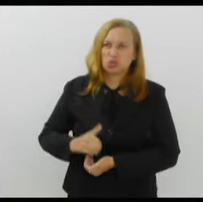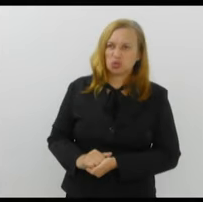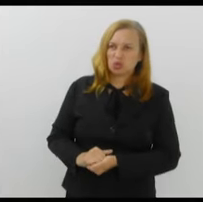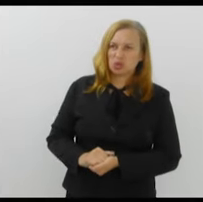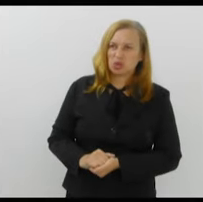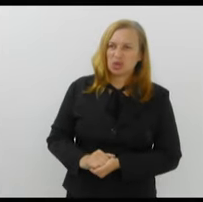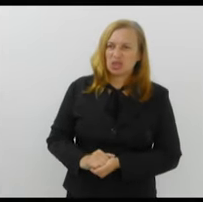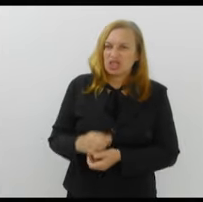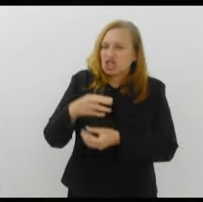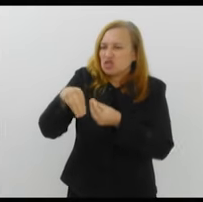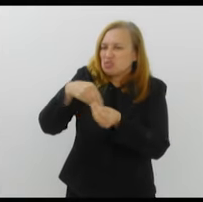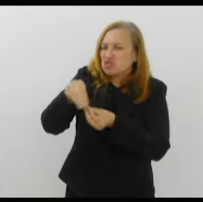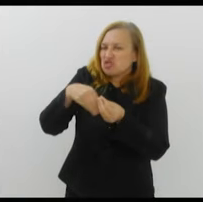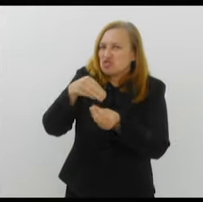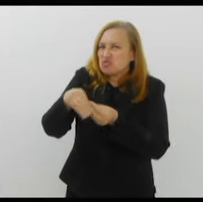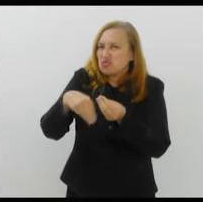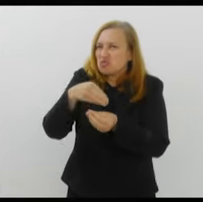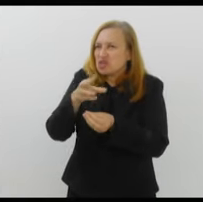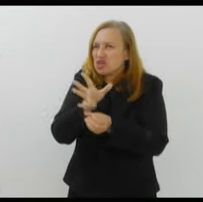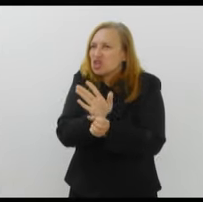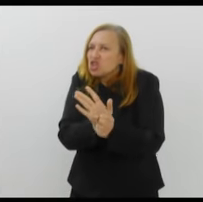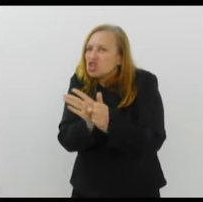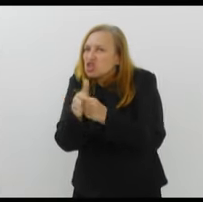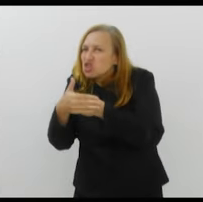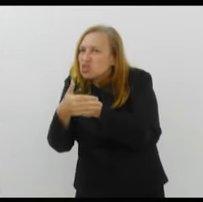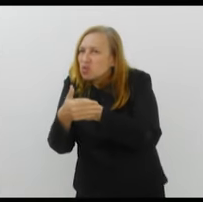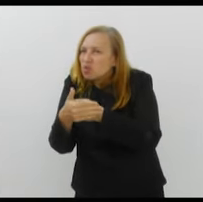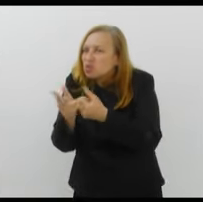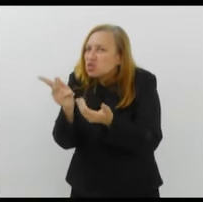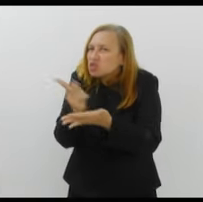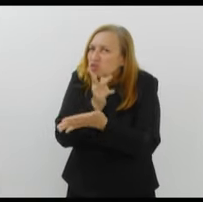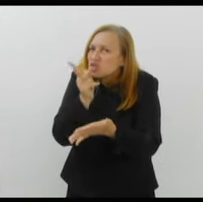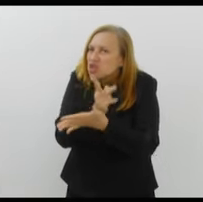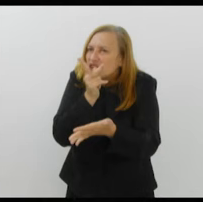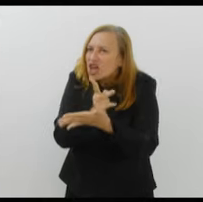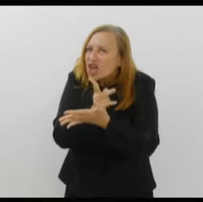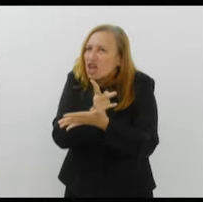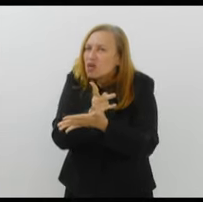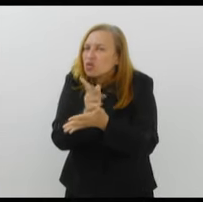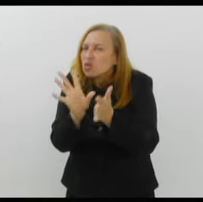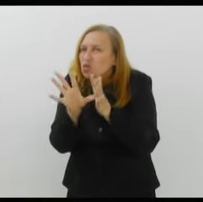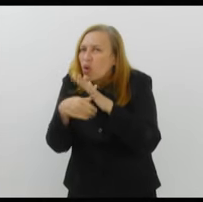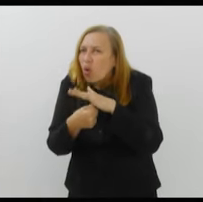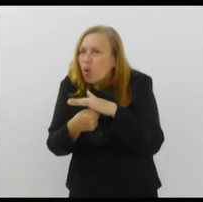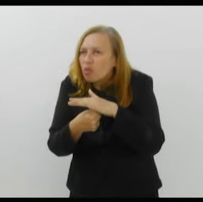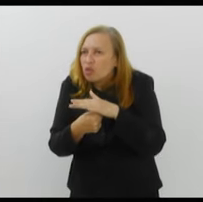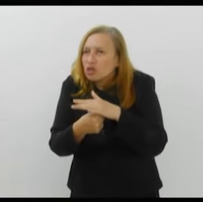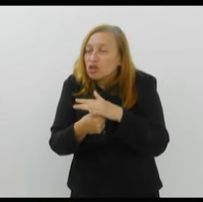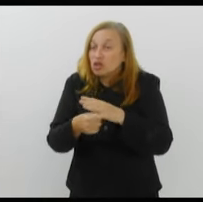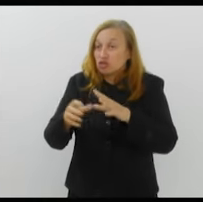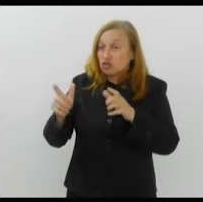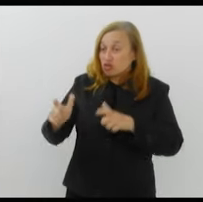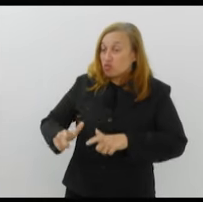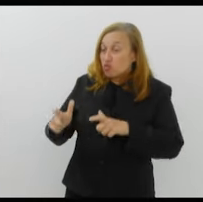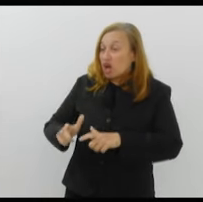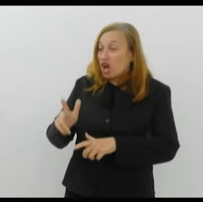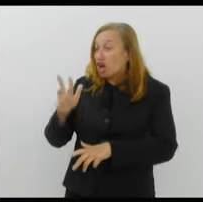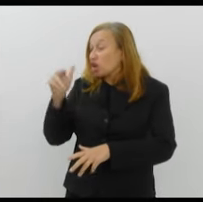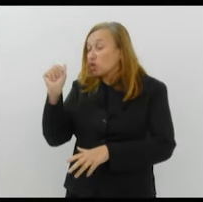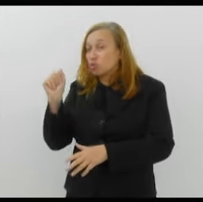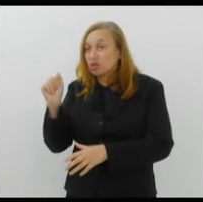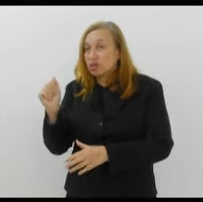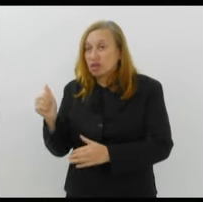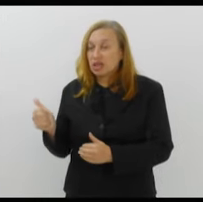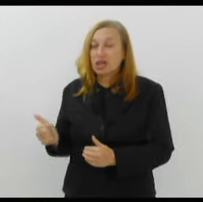das maracutaias e dos trambiques de um lugar que ela nunca deveria ter